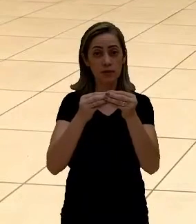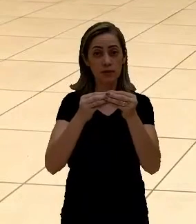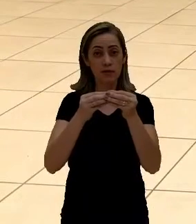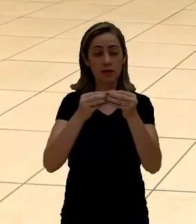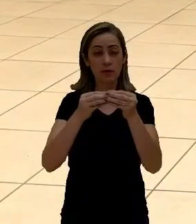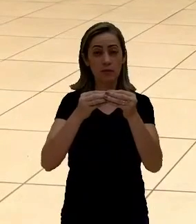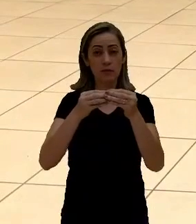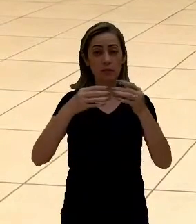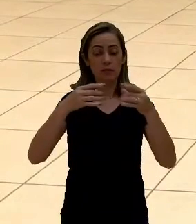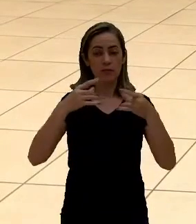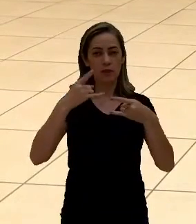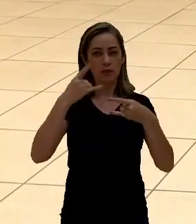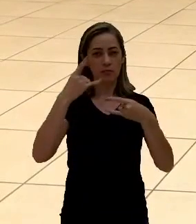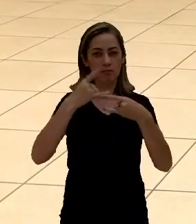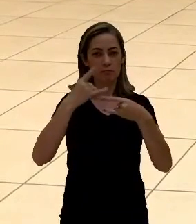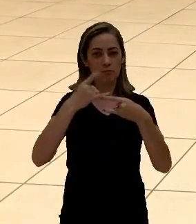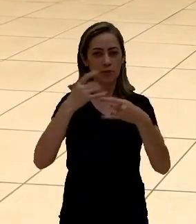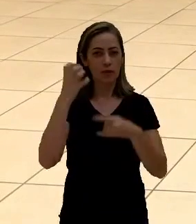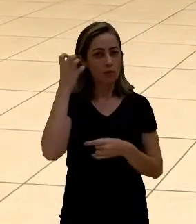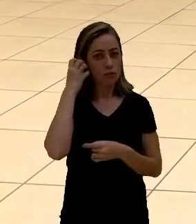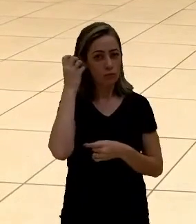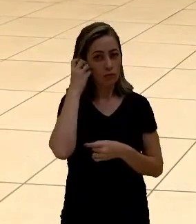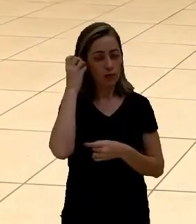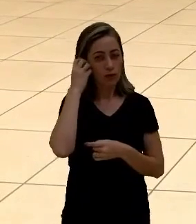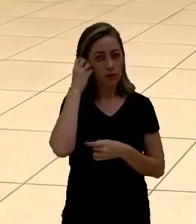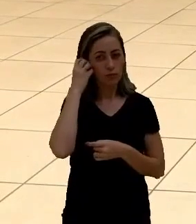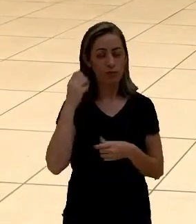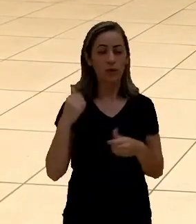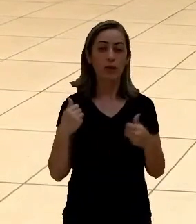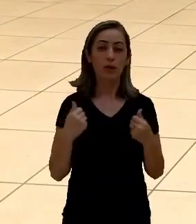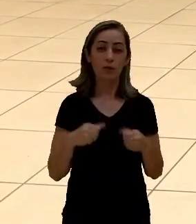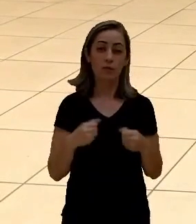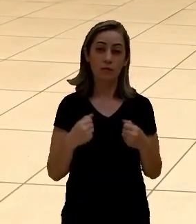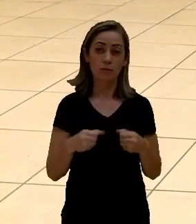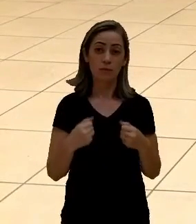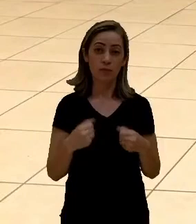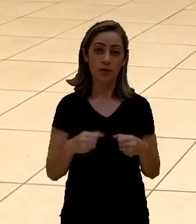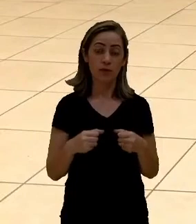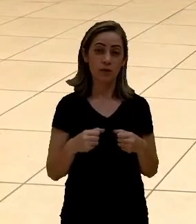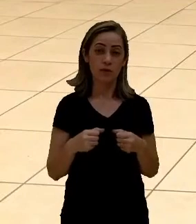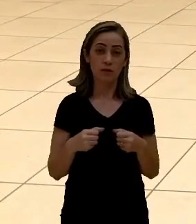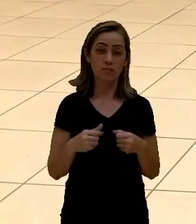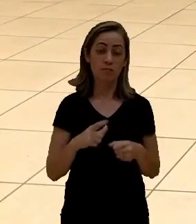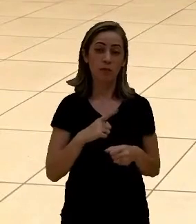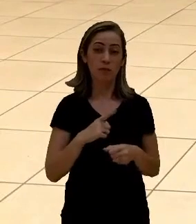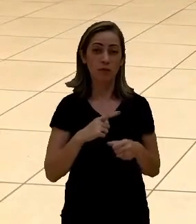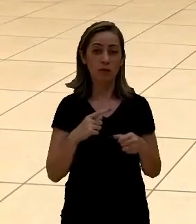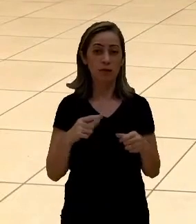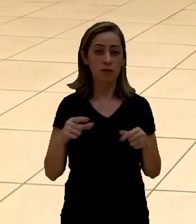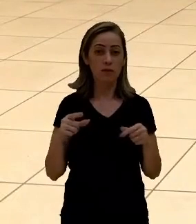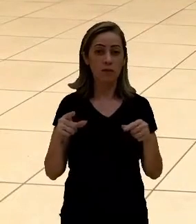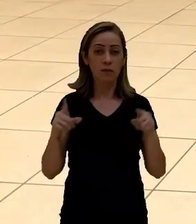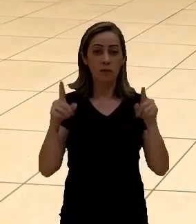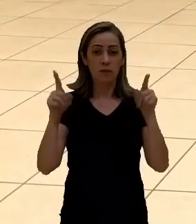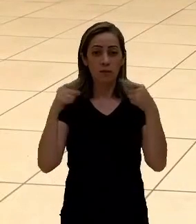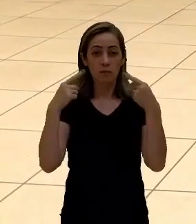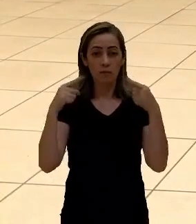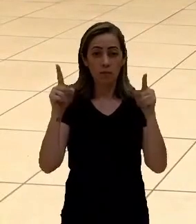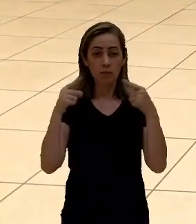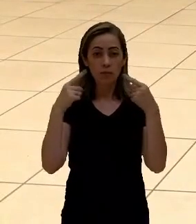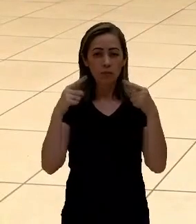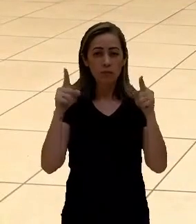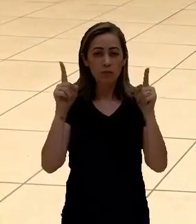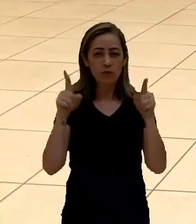rádio E aí é preciso manter um certo fundo musical para quem está no rádio